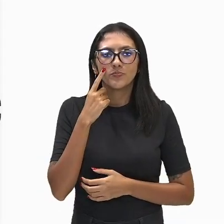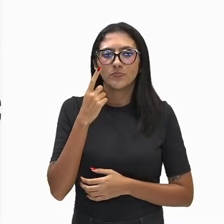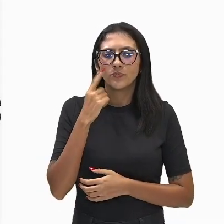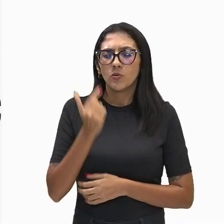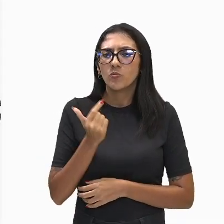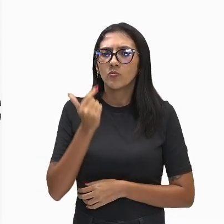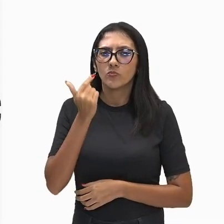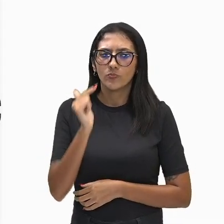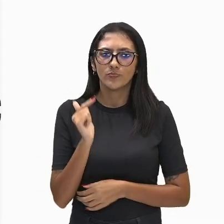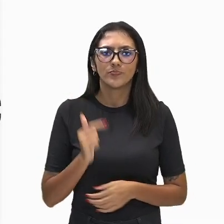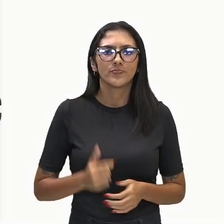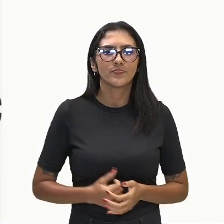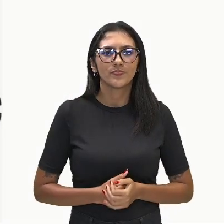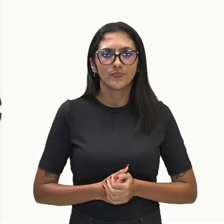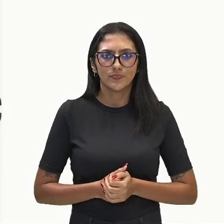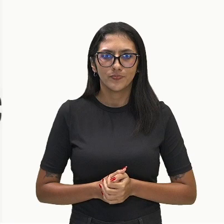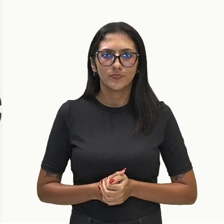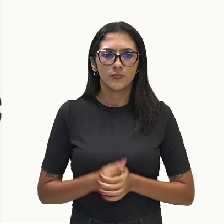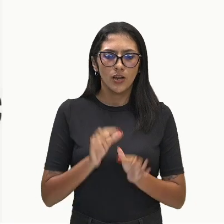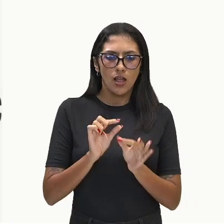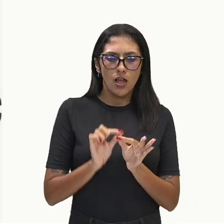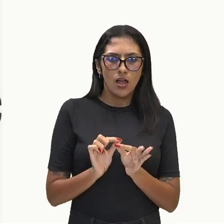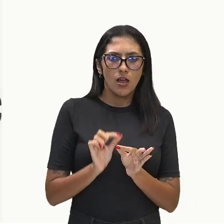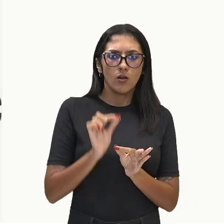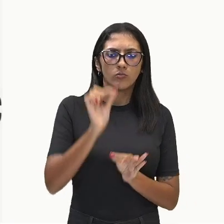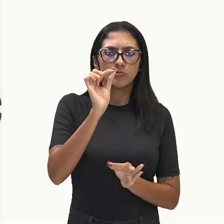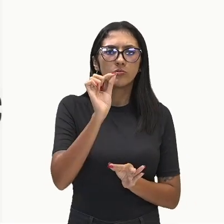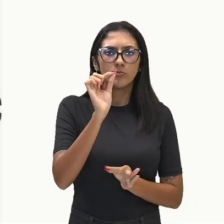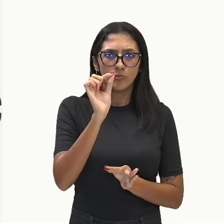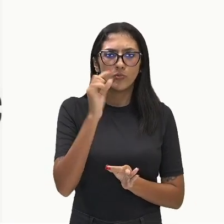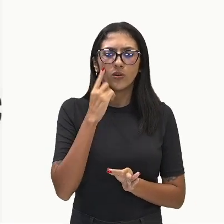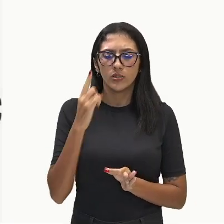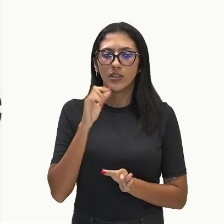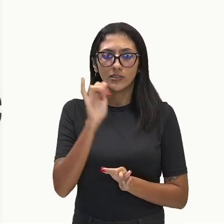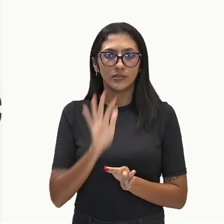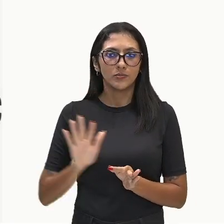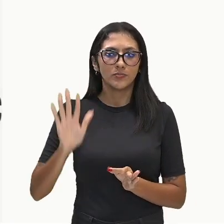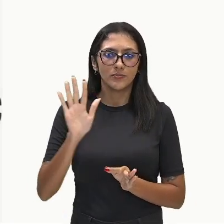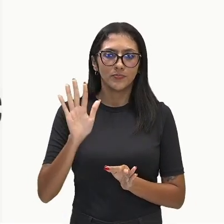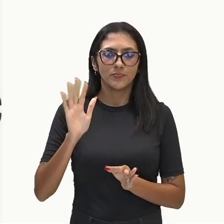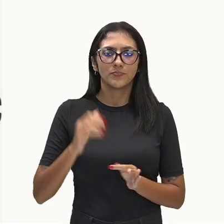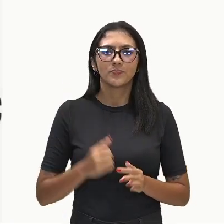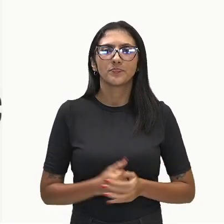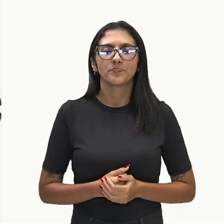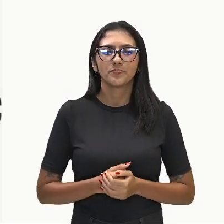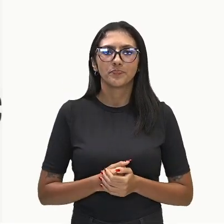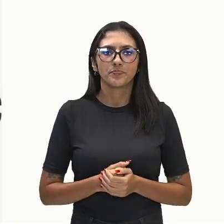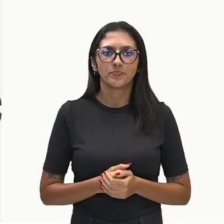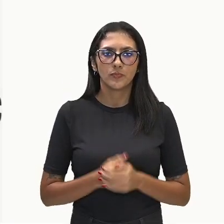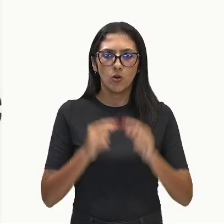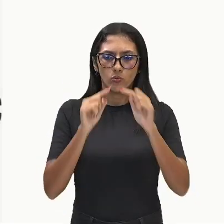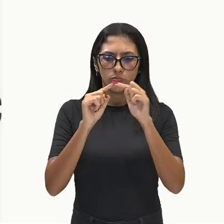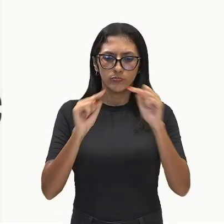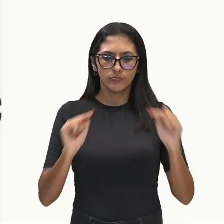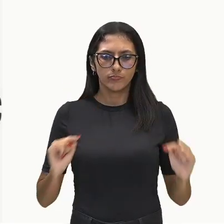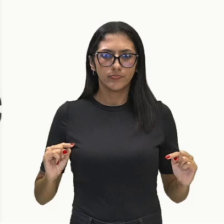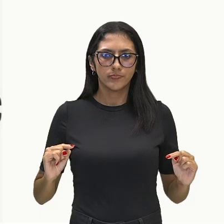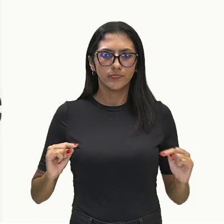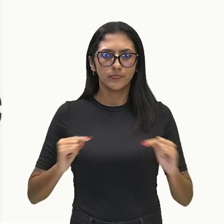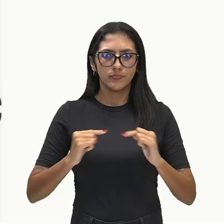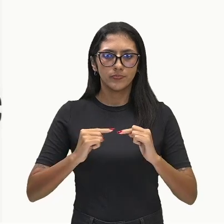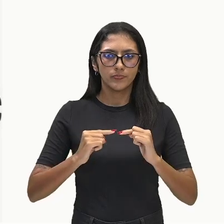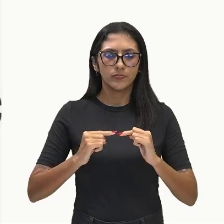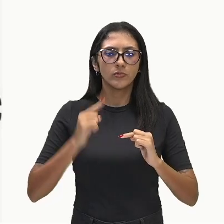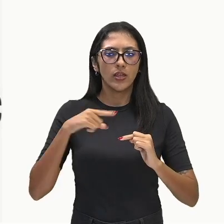teorema. Altura do triângulo equilátero. O triângulo equilátero, ele possui todos